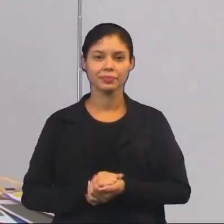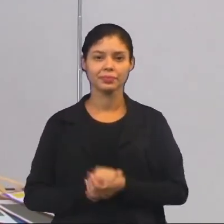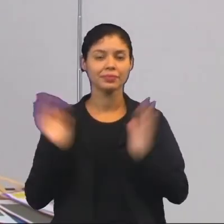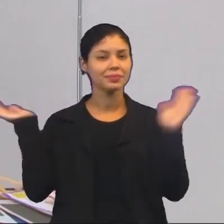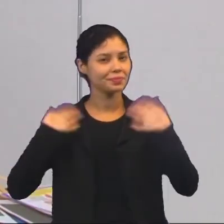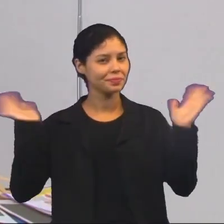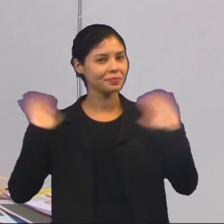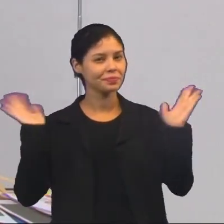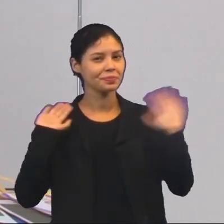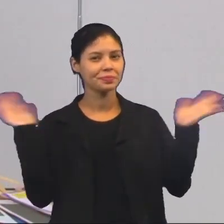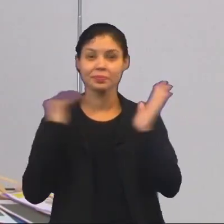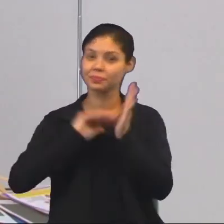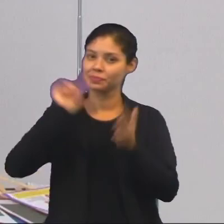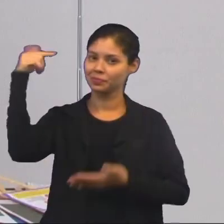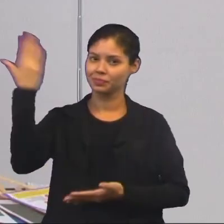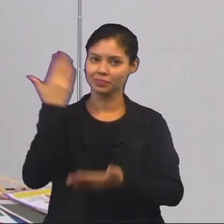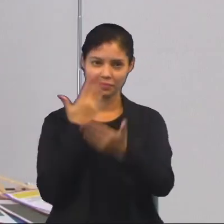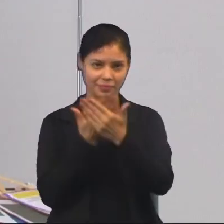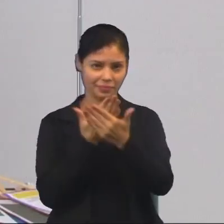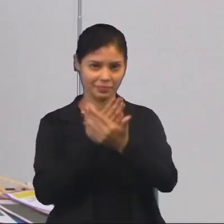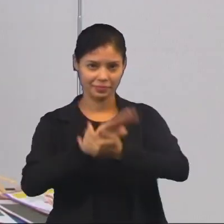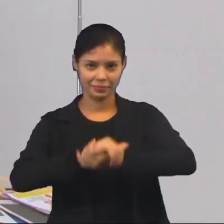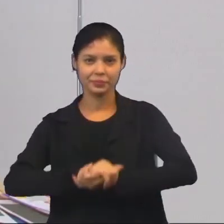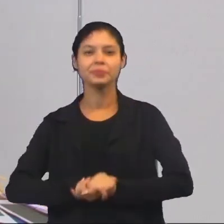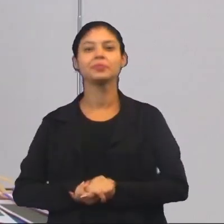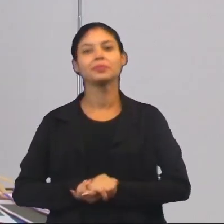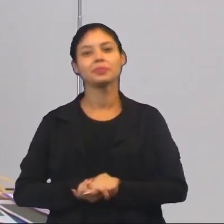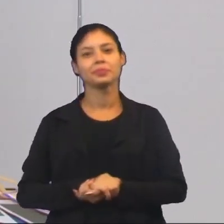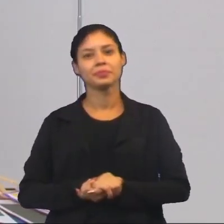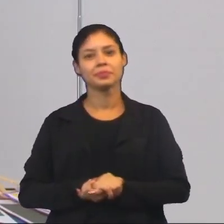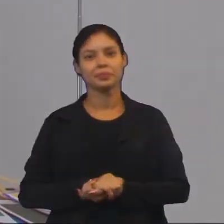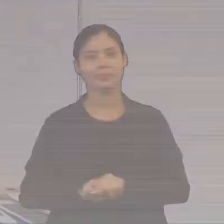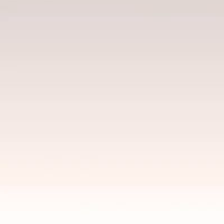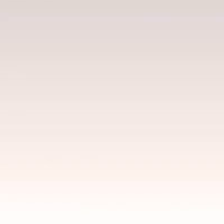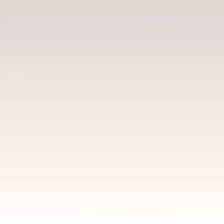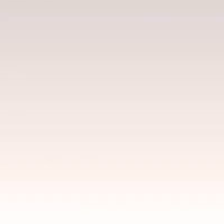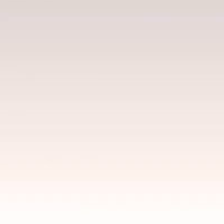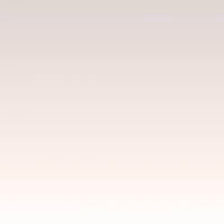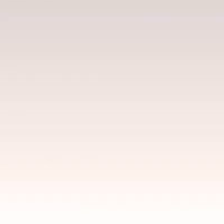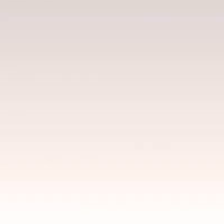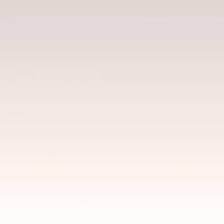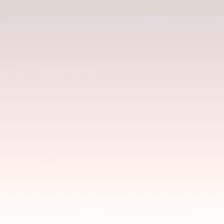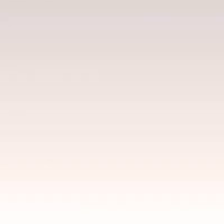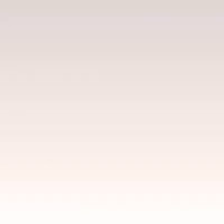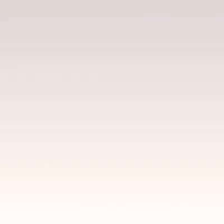Eduque. Tchau, tchau, crianças! Até a nossa próxima aula!